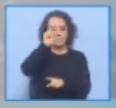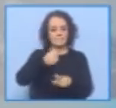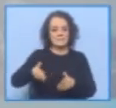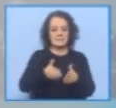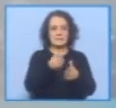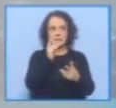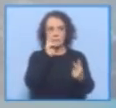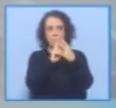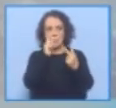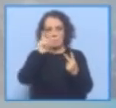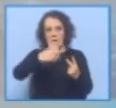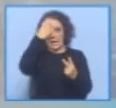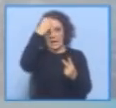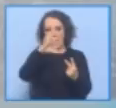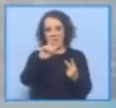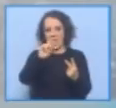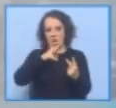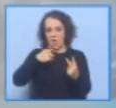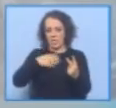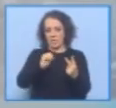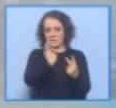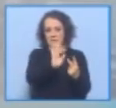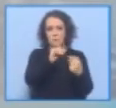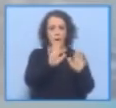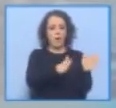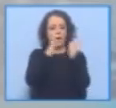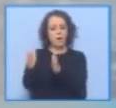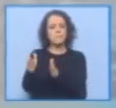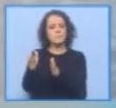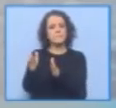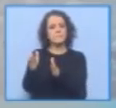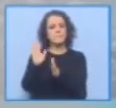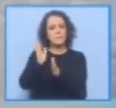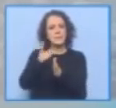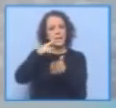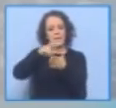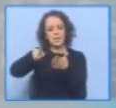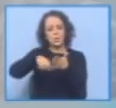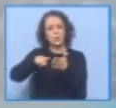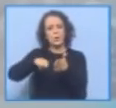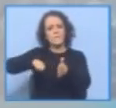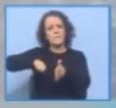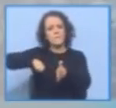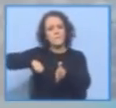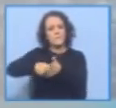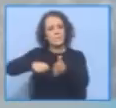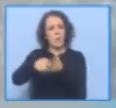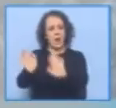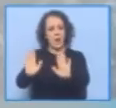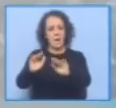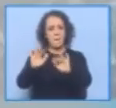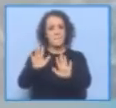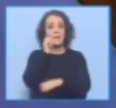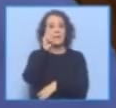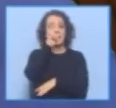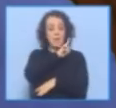o rei Herodes, mas na realidade também podemos fazer aqui uma leitura, acho eu que não é forçar muito. Quem se encontra com